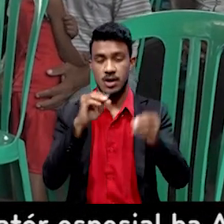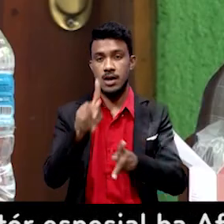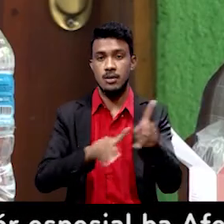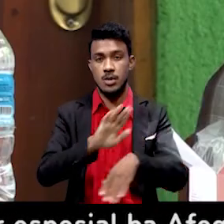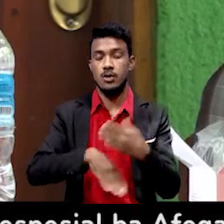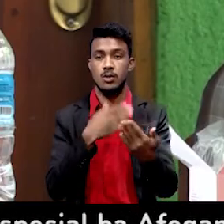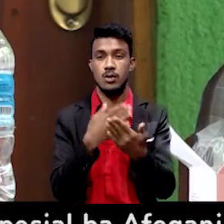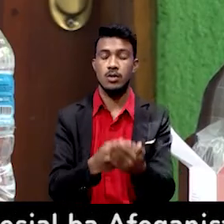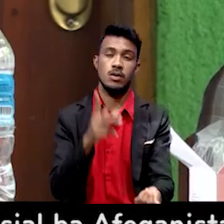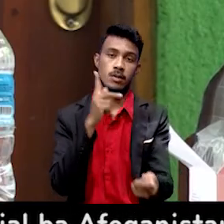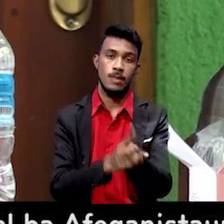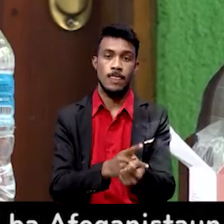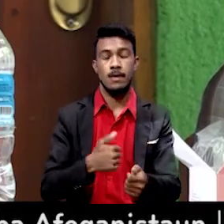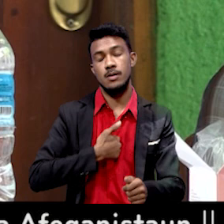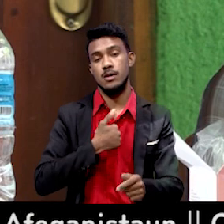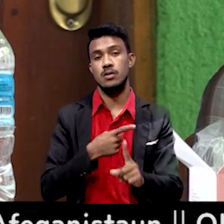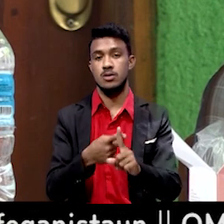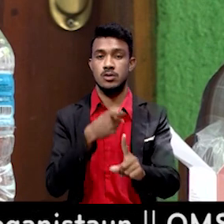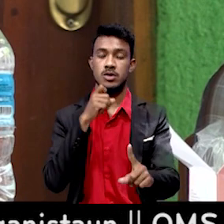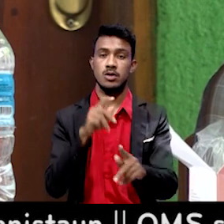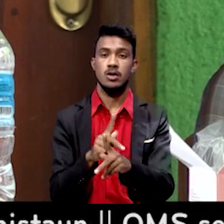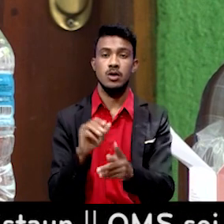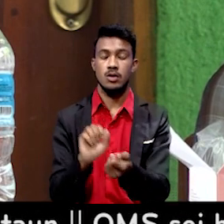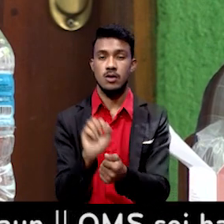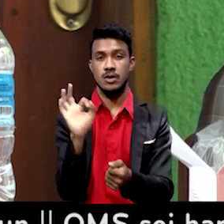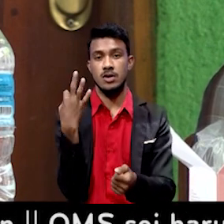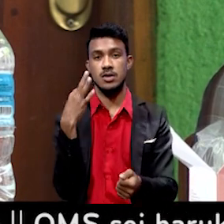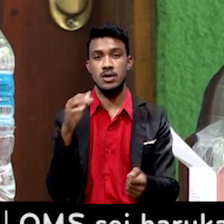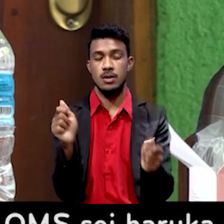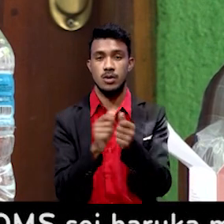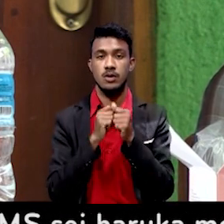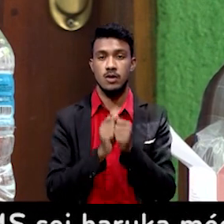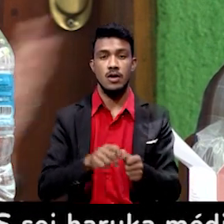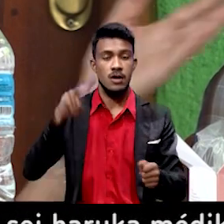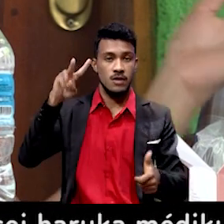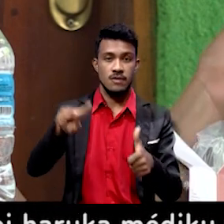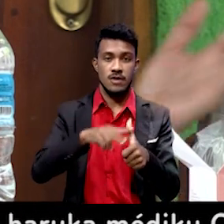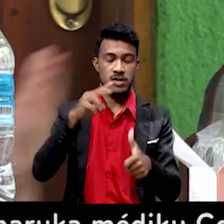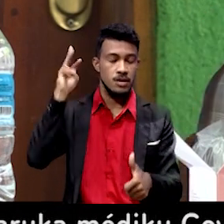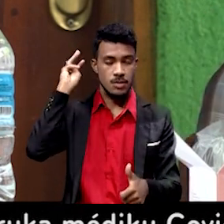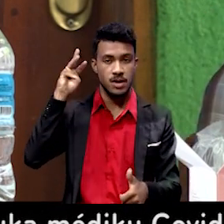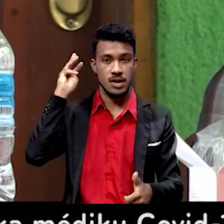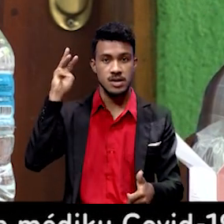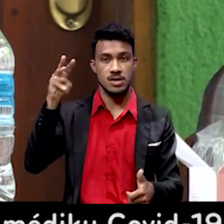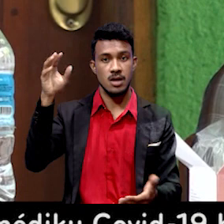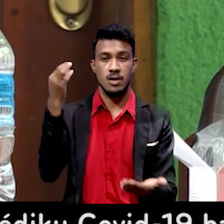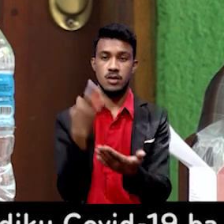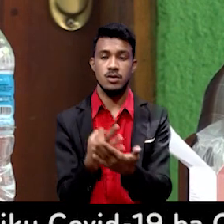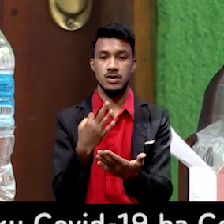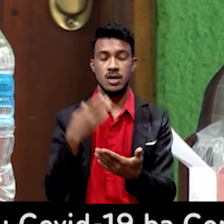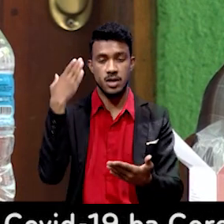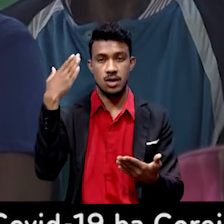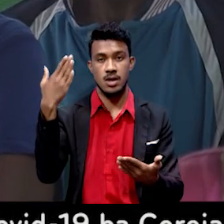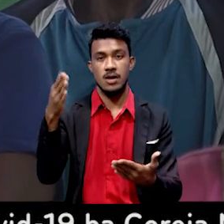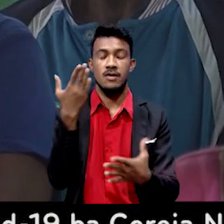COVID-19. Agostinha hatou a informação né, o enhira acompanha vice-ministra finanças ou de halau campanha vacinação e a aldeia